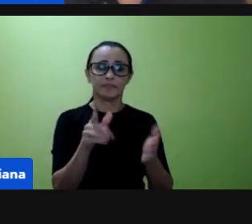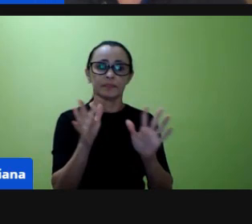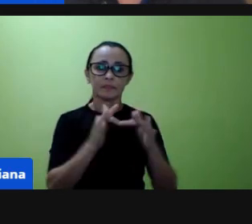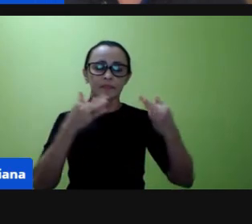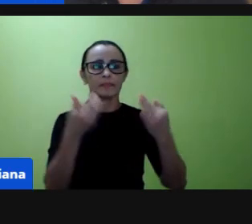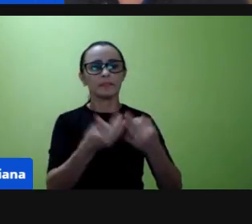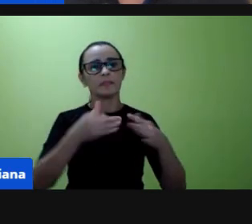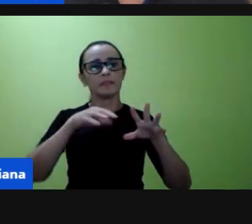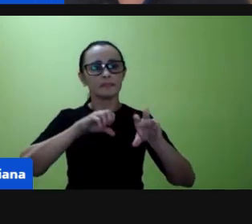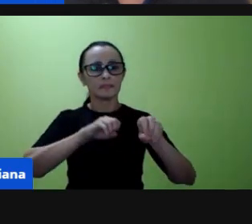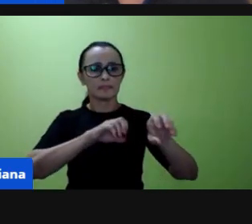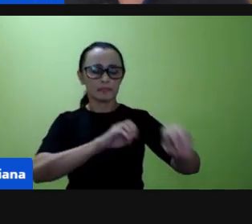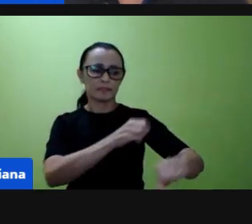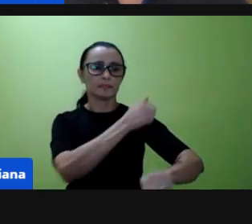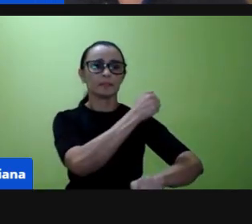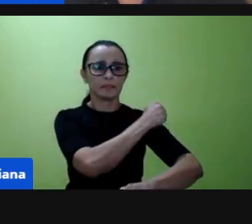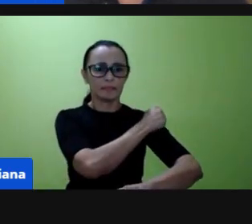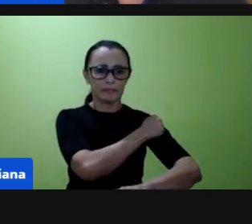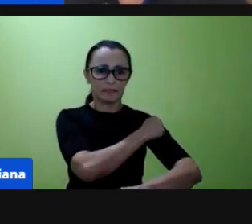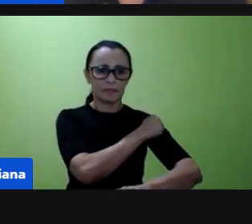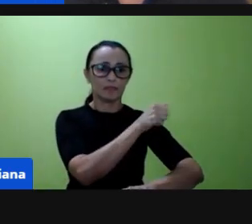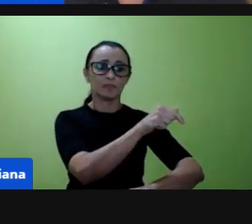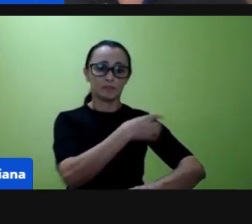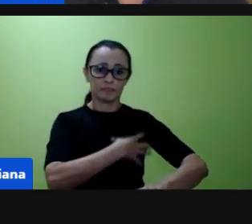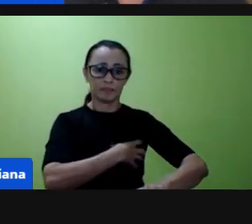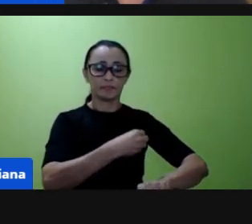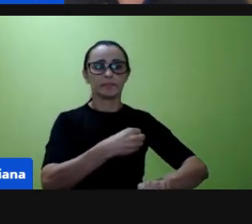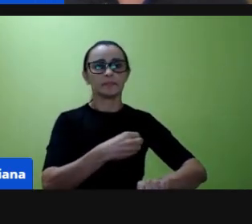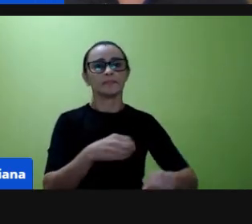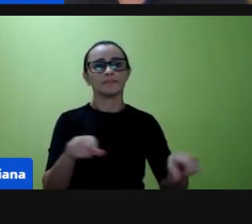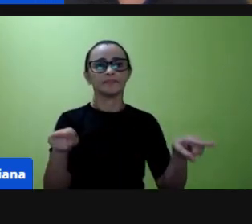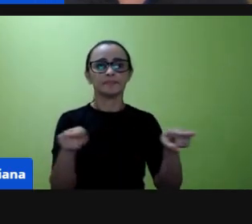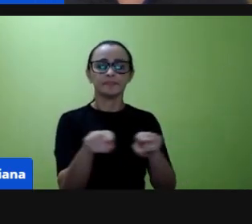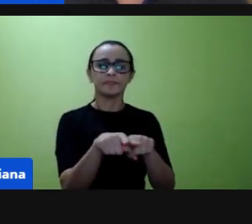filho para acompanhar. Então, também tem essa outra novidade, né, que é